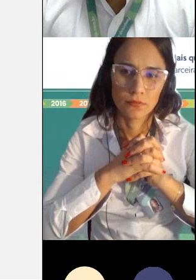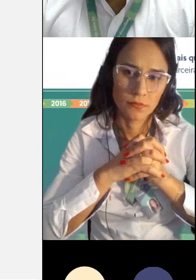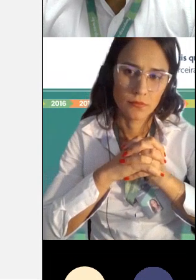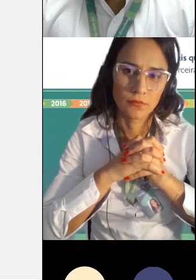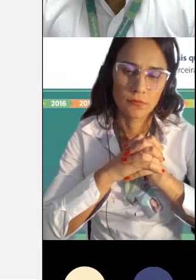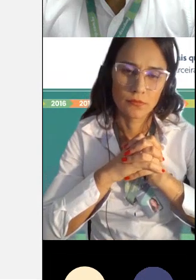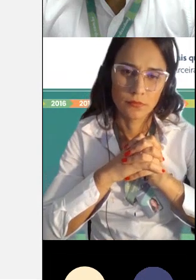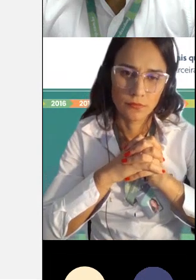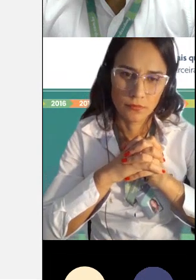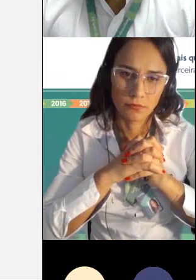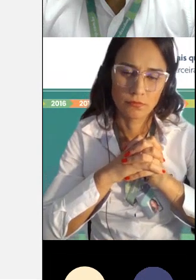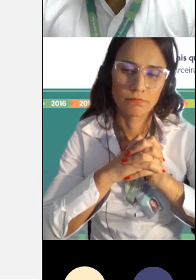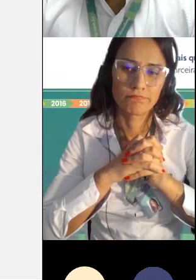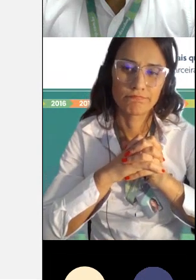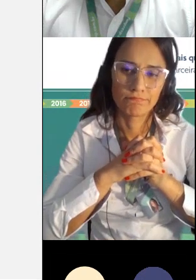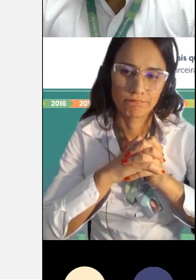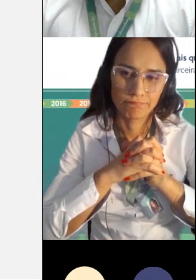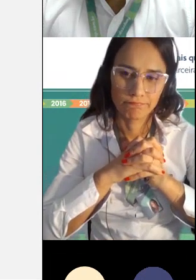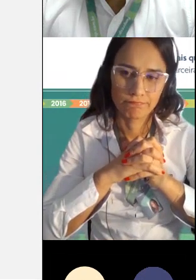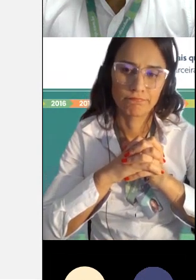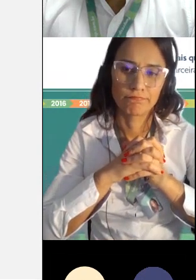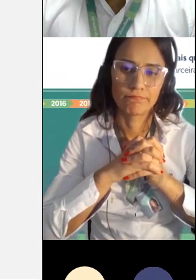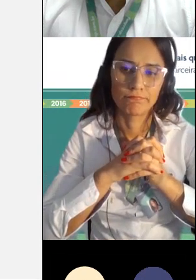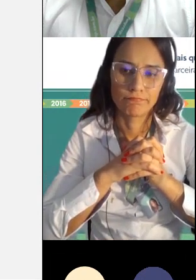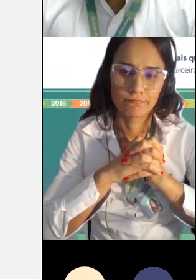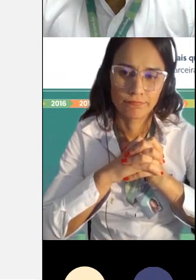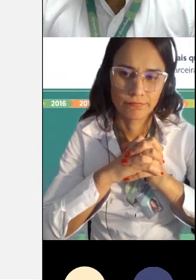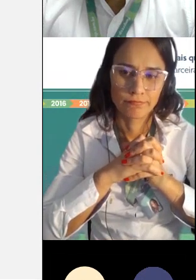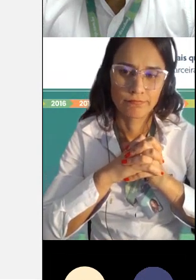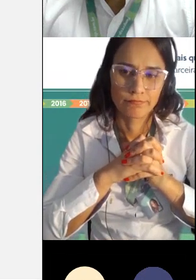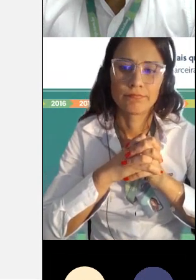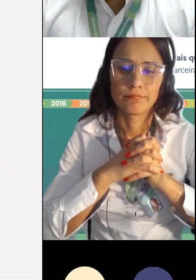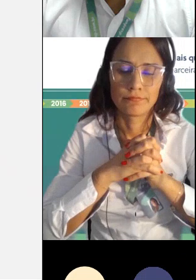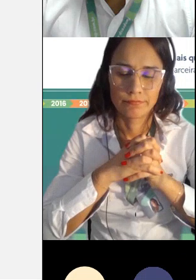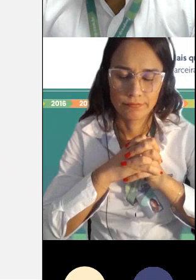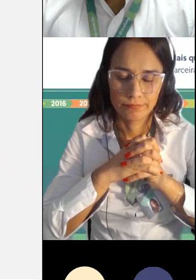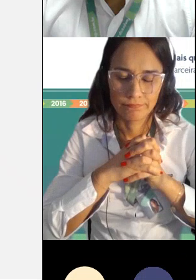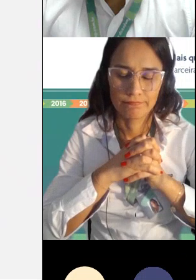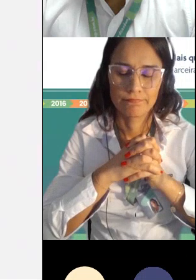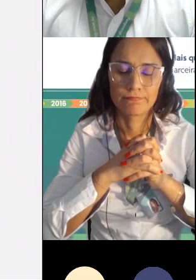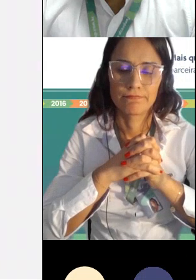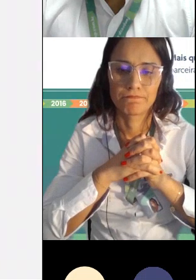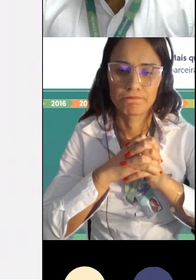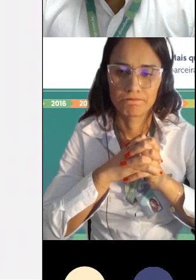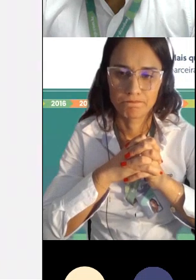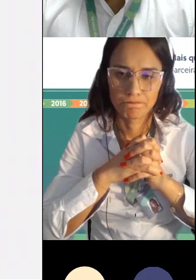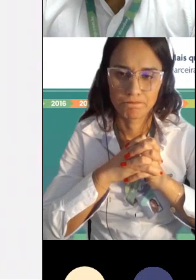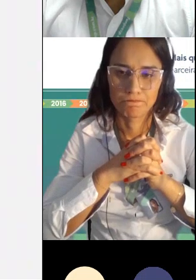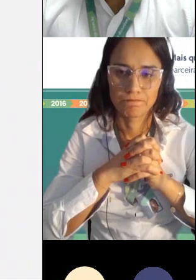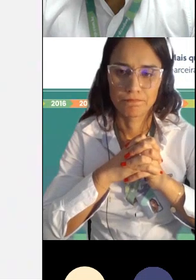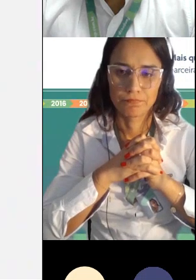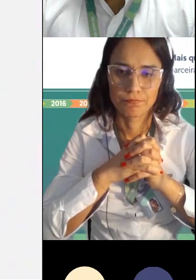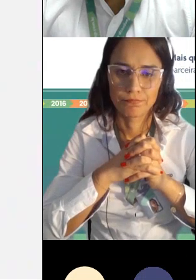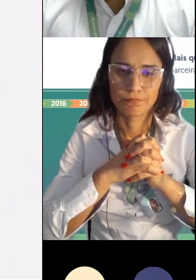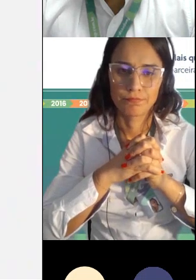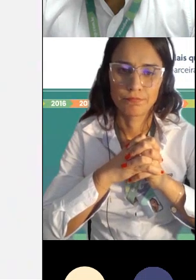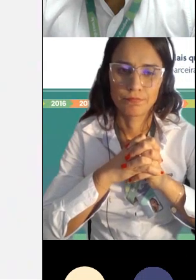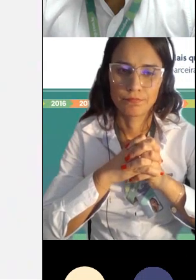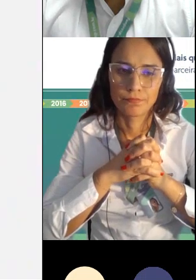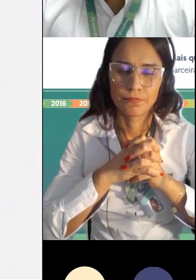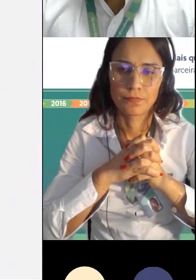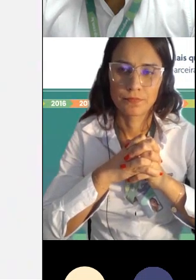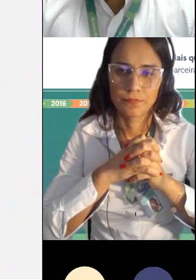essas regras e, por isso, não entende a importância da previdência complementar, a importância e a necessidade, né? Especialmente para